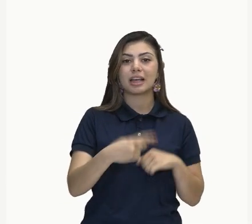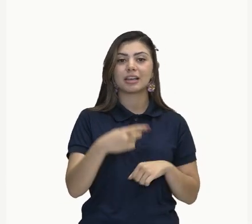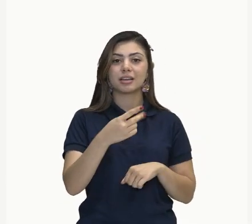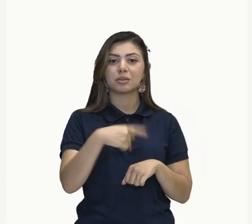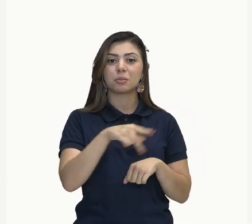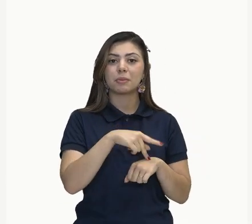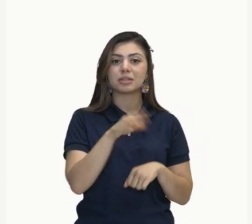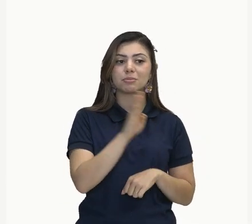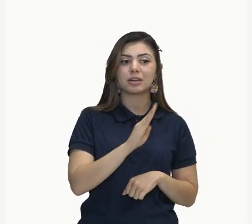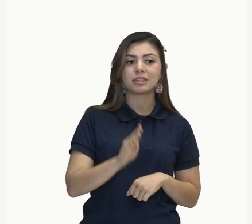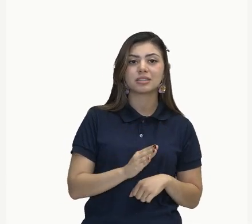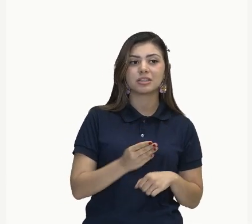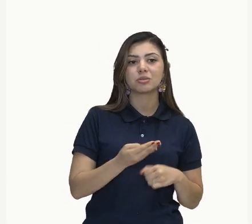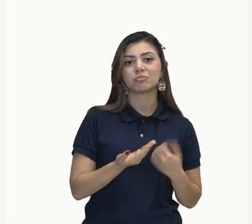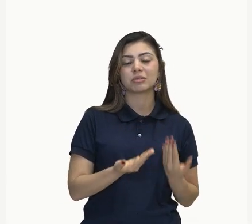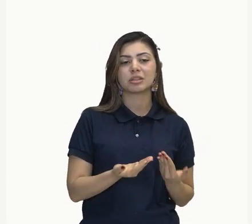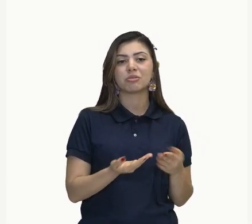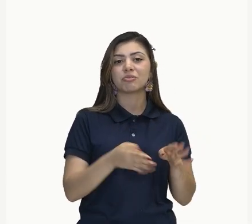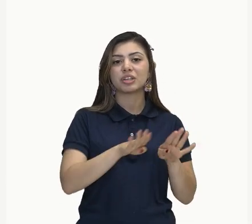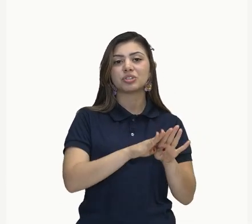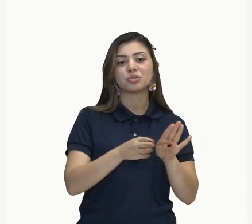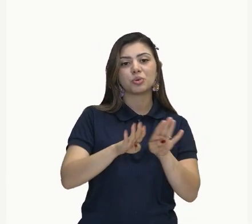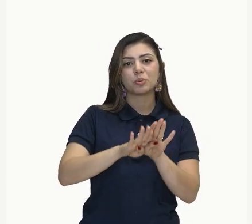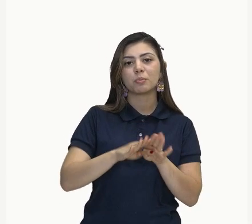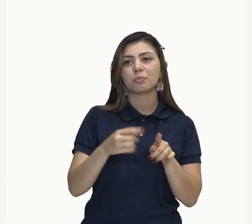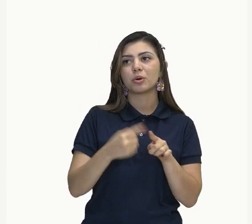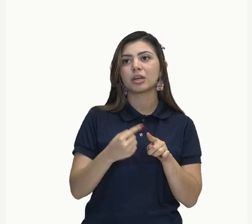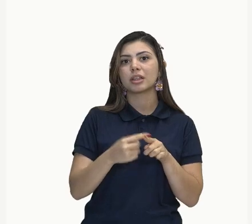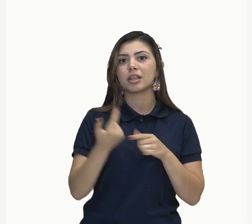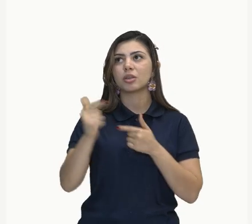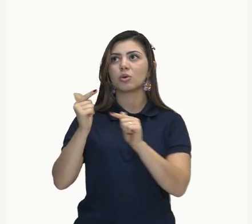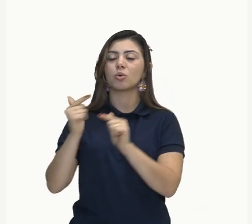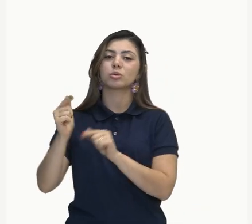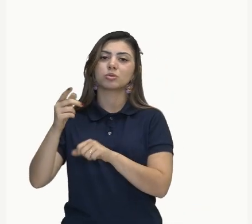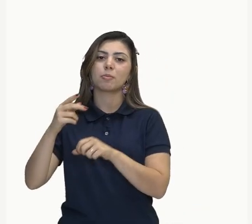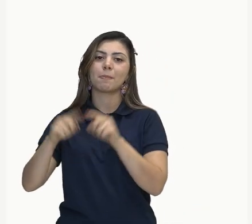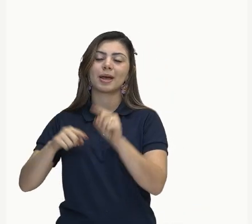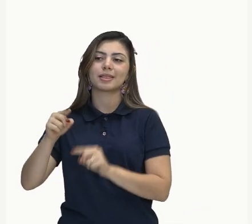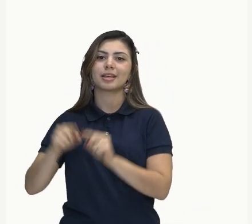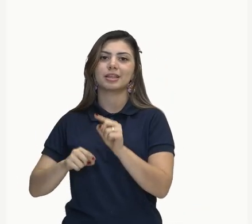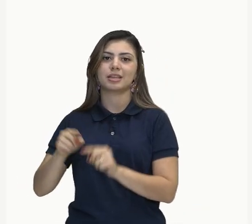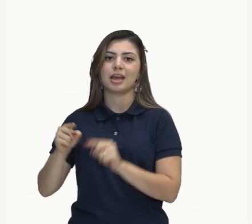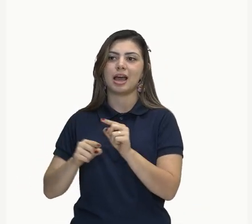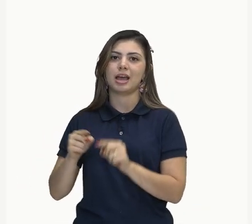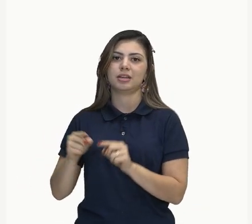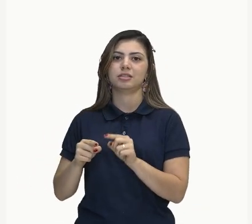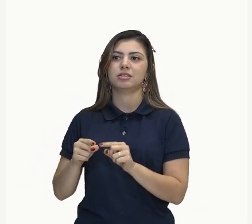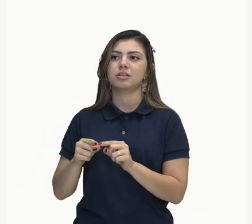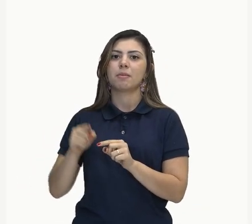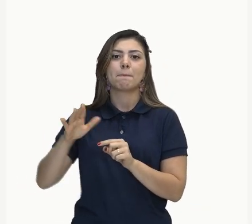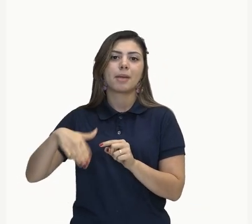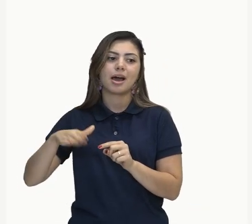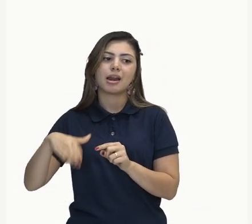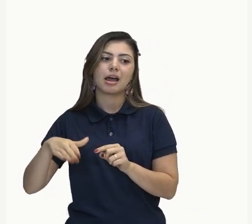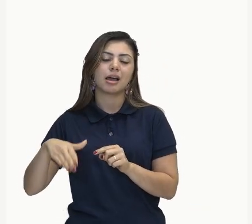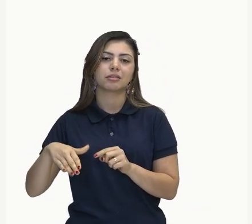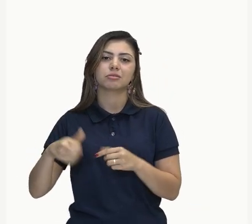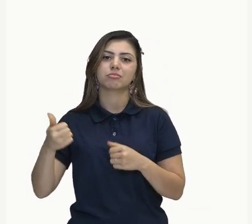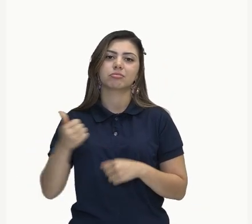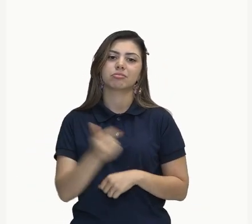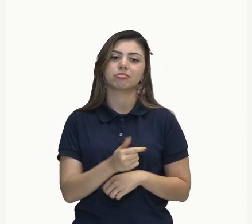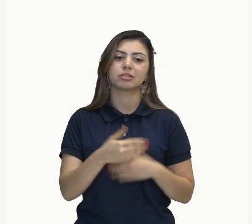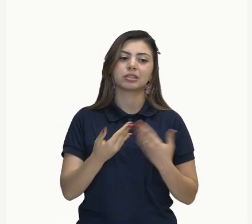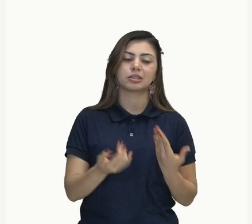porque produtos importados chegam mais baratos e acabam tirando o espaço da produção nacional. A tecnologia é descartada dos